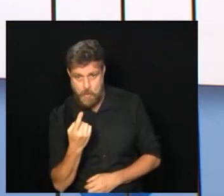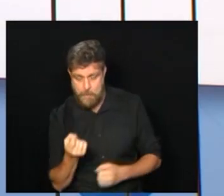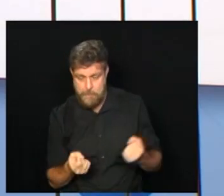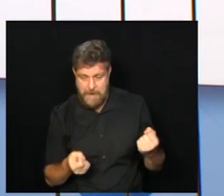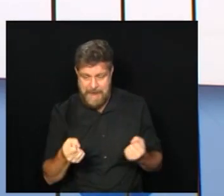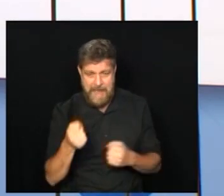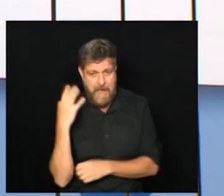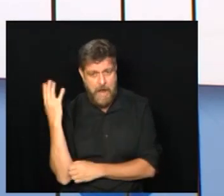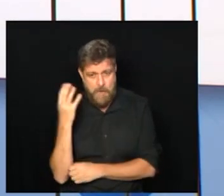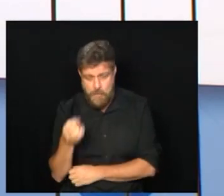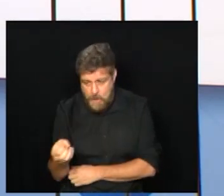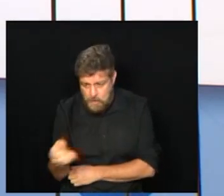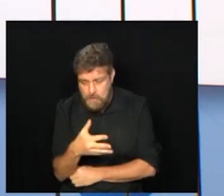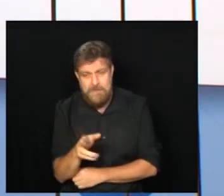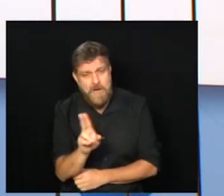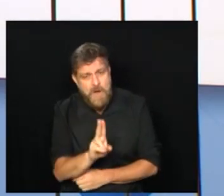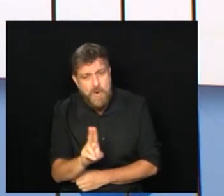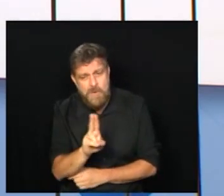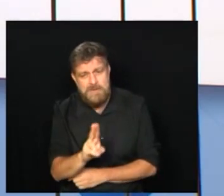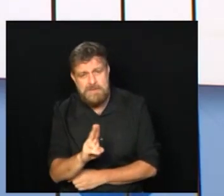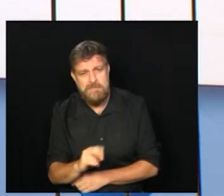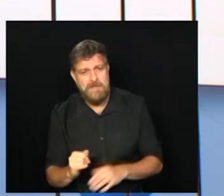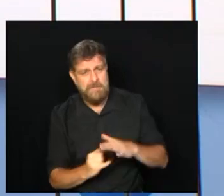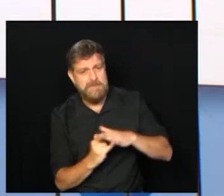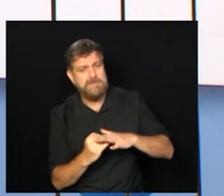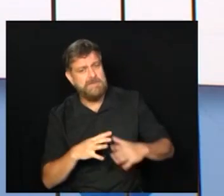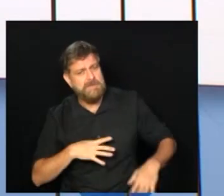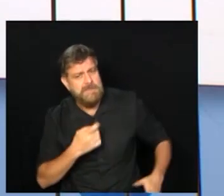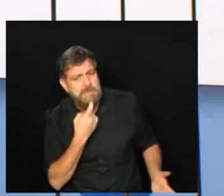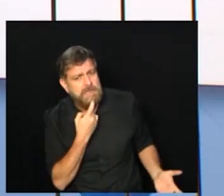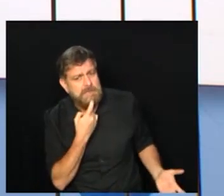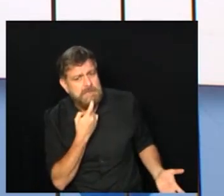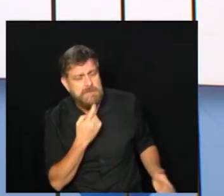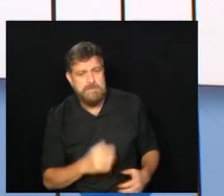que deveria ser utilizado por uma entidade de Campinas.